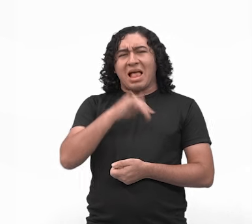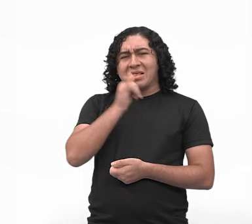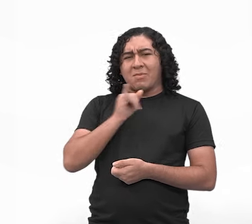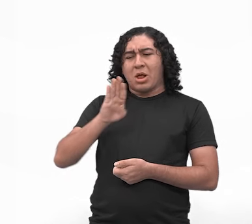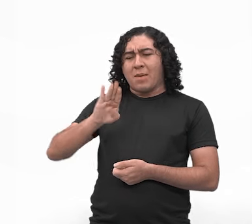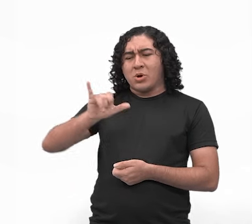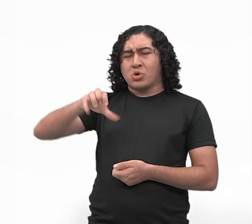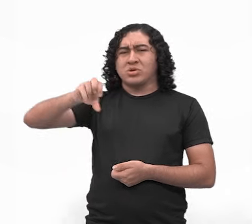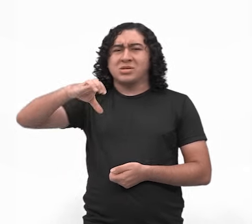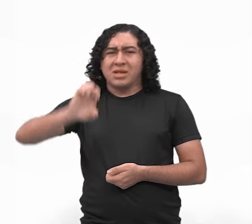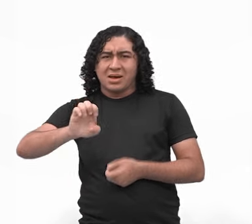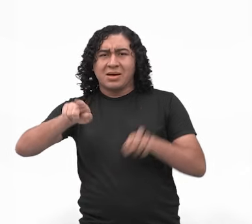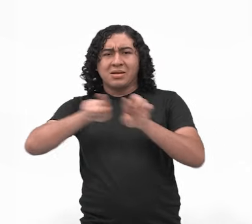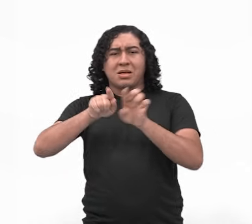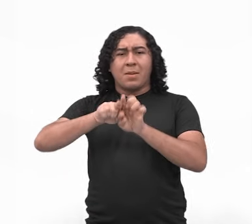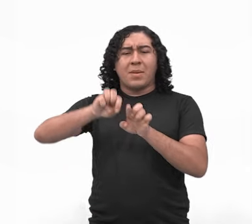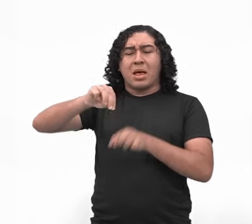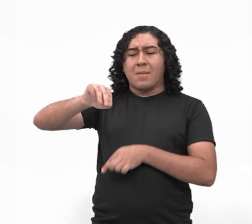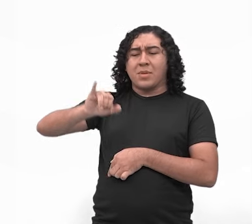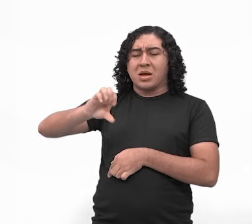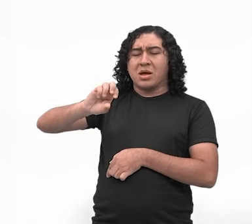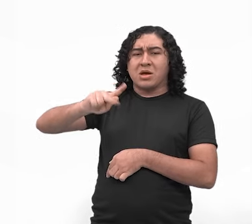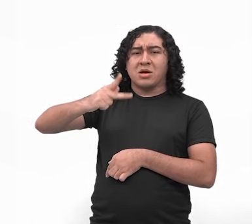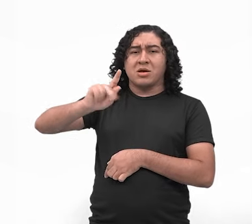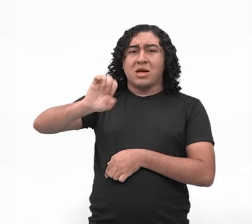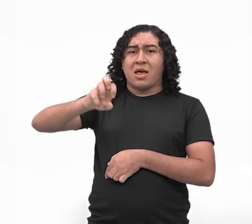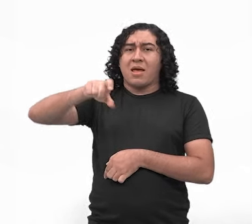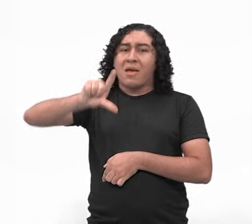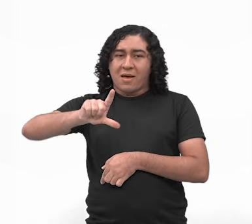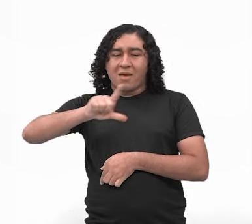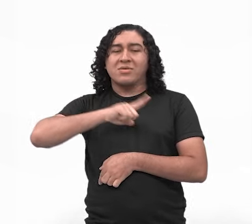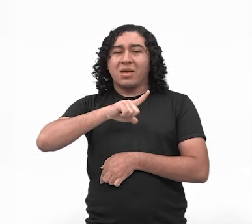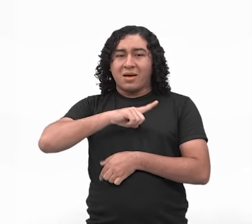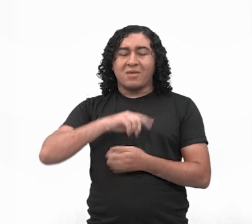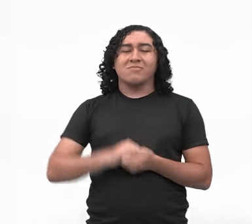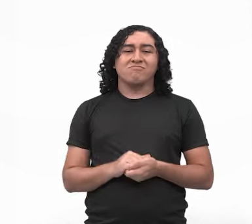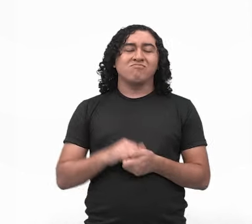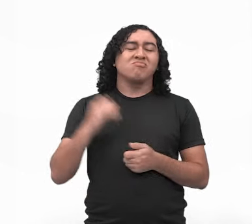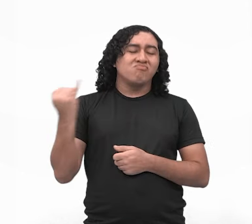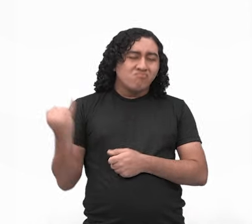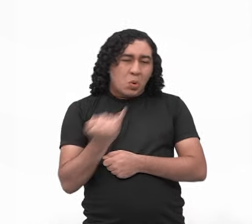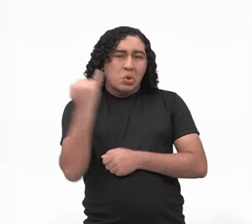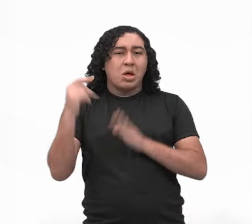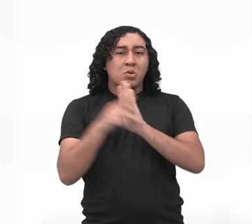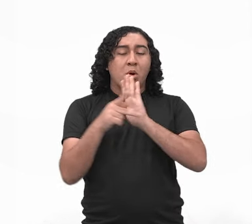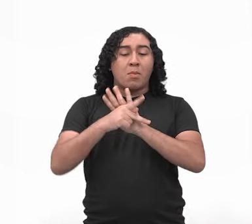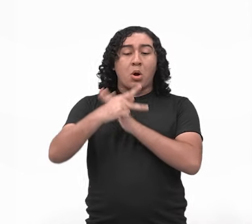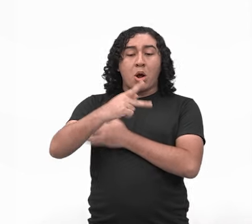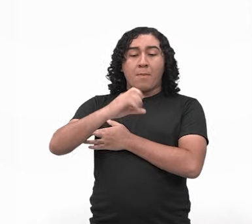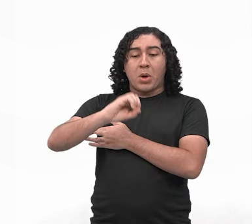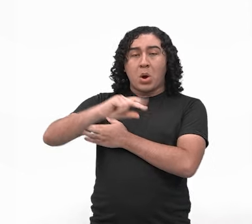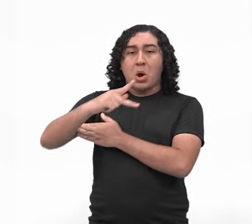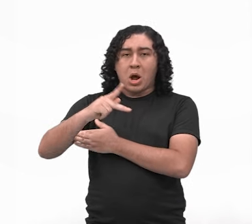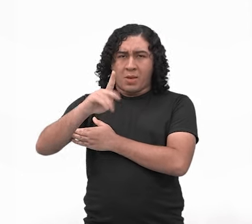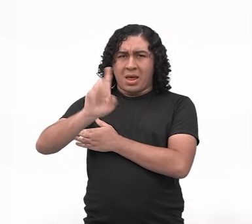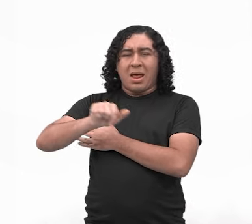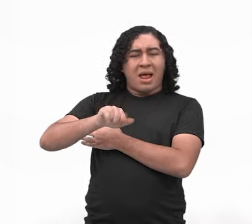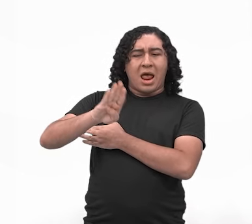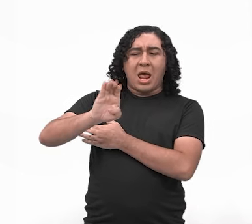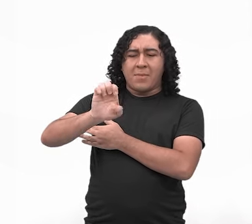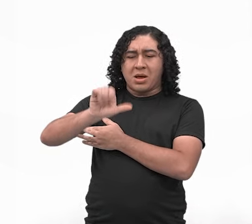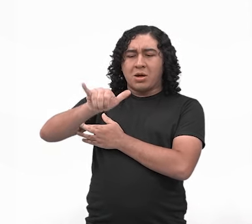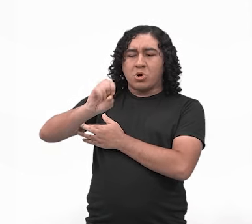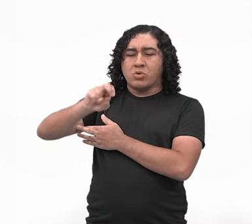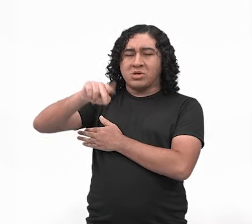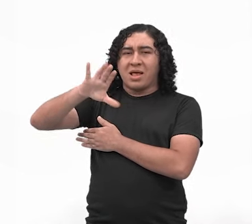Michael Jackson, né? Esses artistas tiveram um impacto significativo no cenário pop nas últimas décadas do século